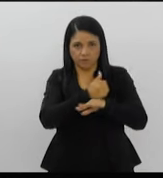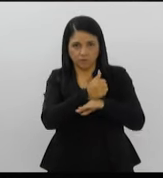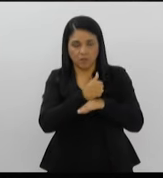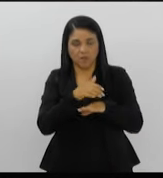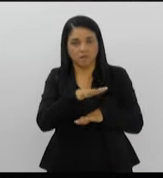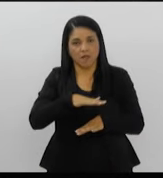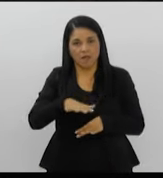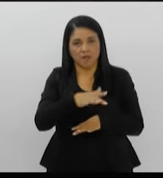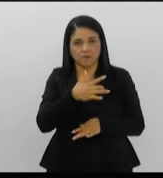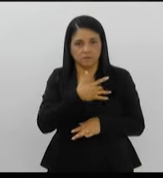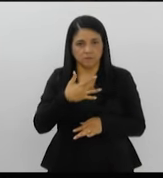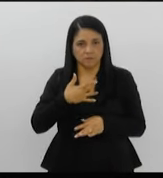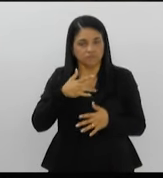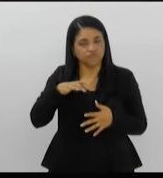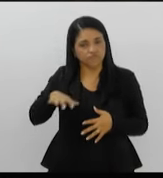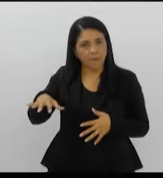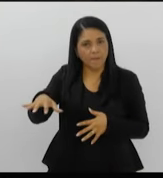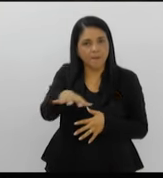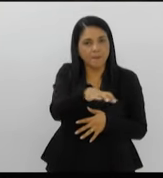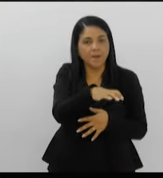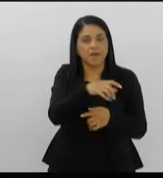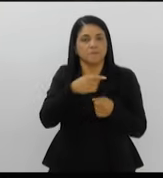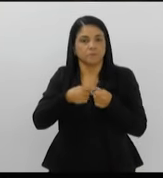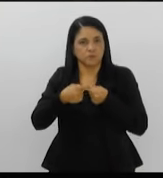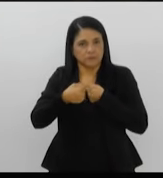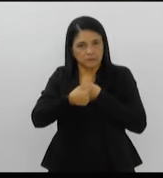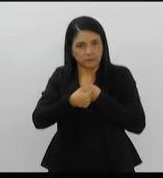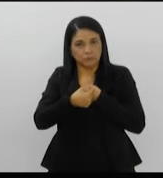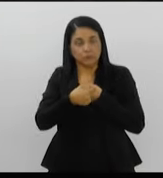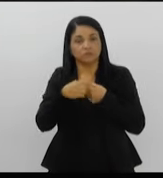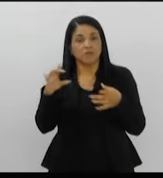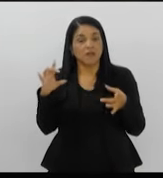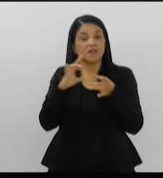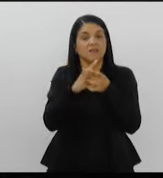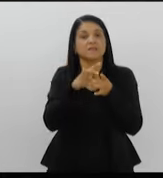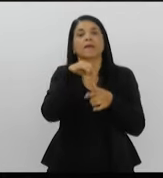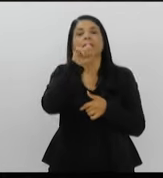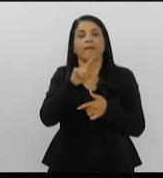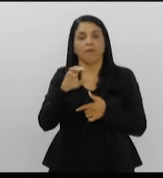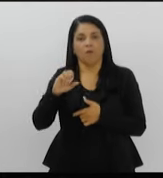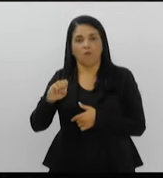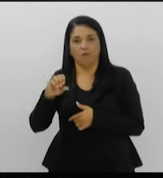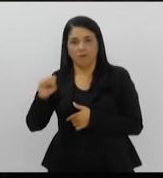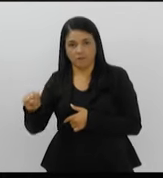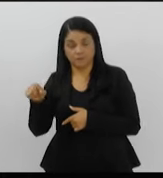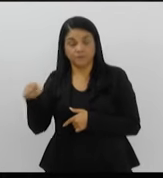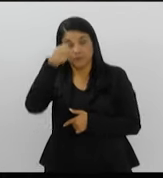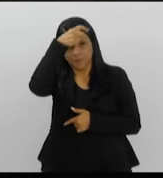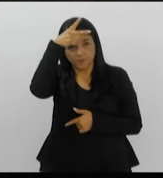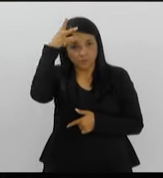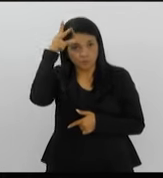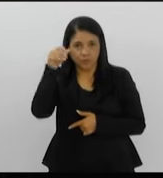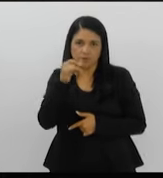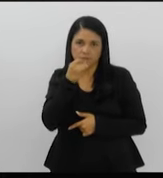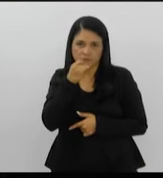saúde nos diversos municípios estão diretamente ligadas ao OS. A Prefeitura do Rio de Janeiro, por exemplo,